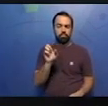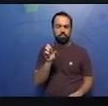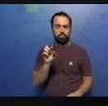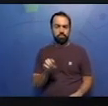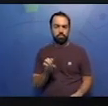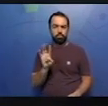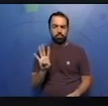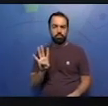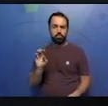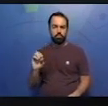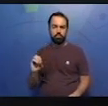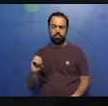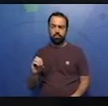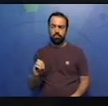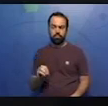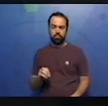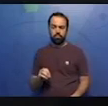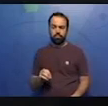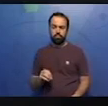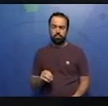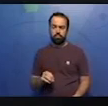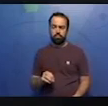23h40.